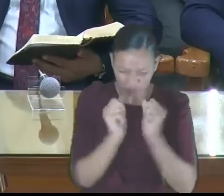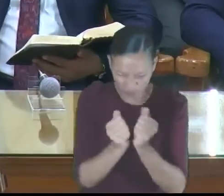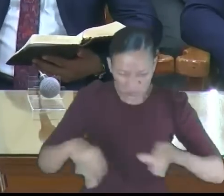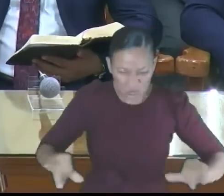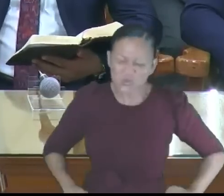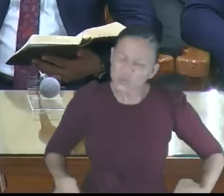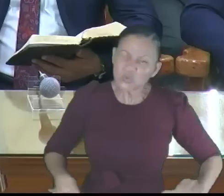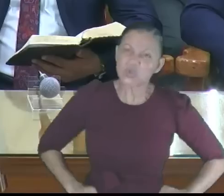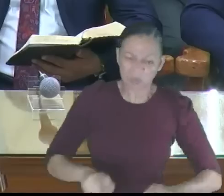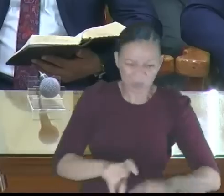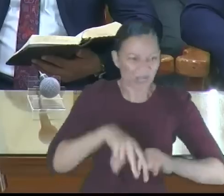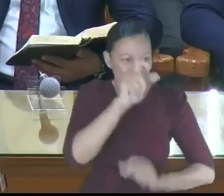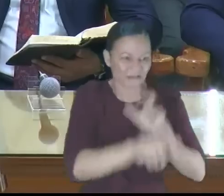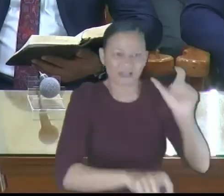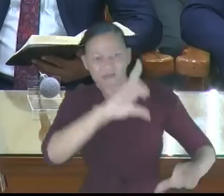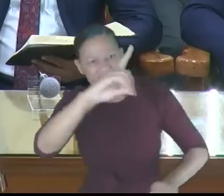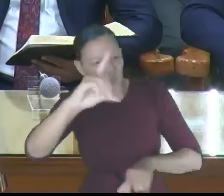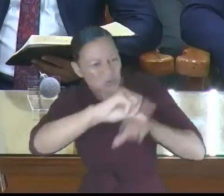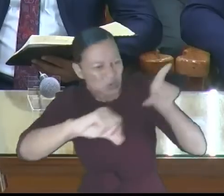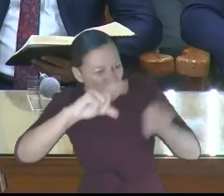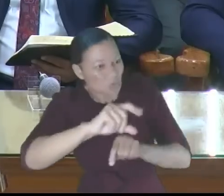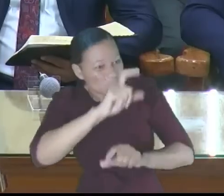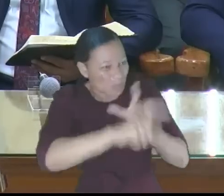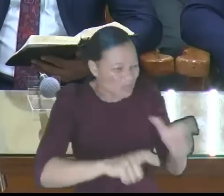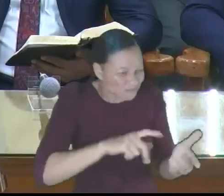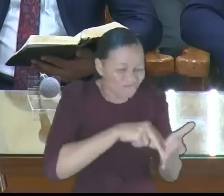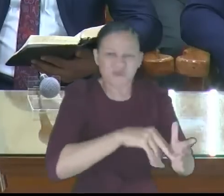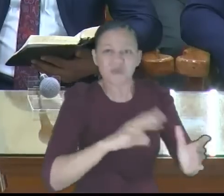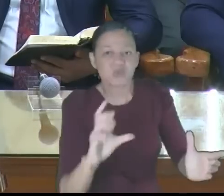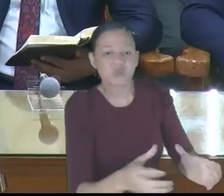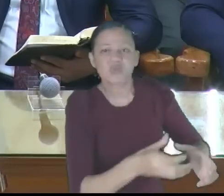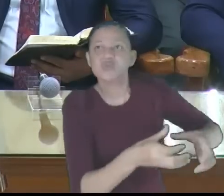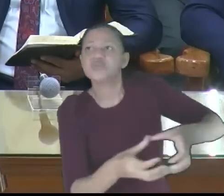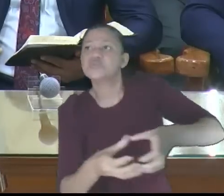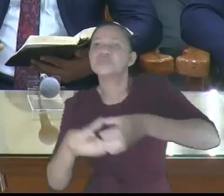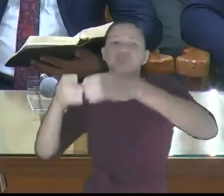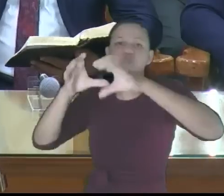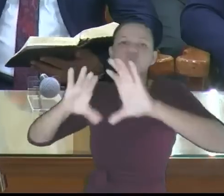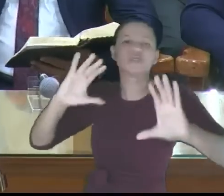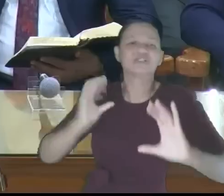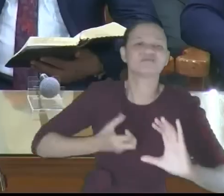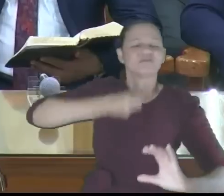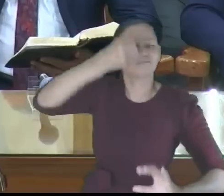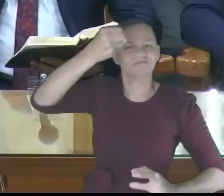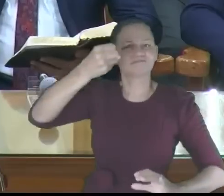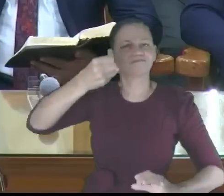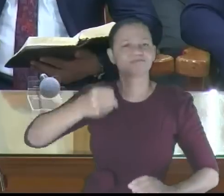amor dos escolhidos, para que eles alcancem a salvação. Aleluia.